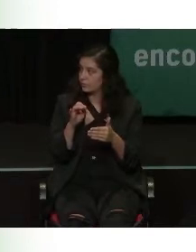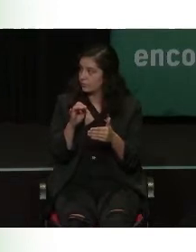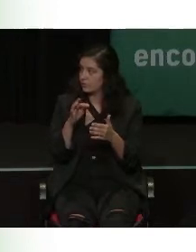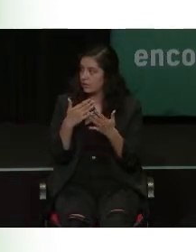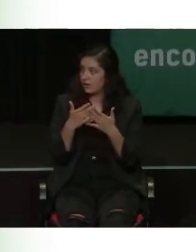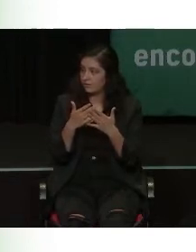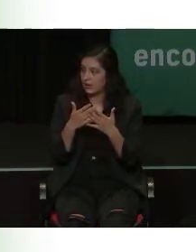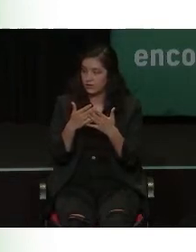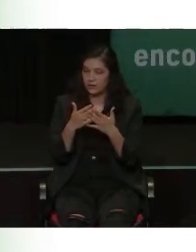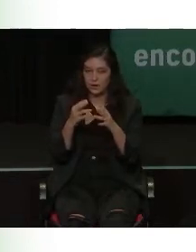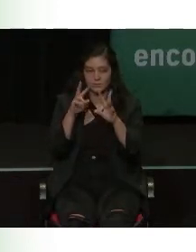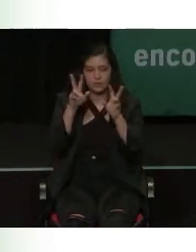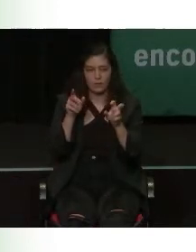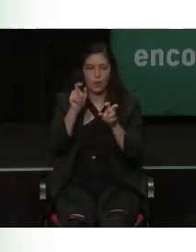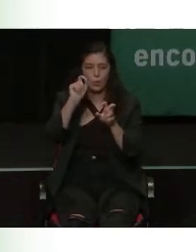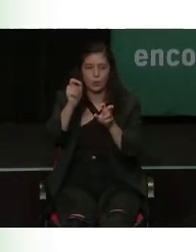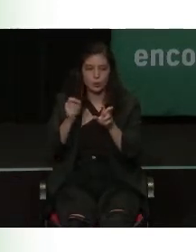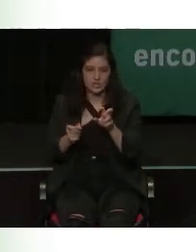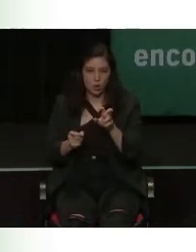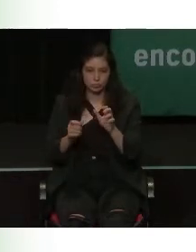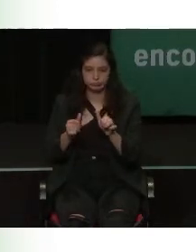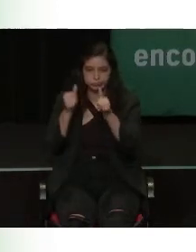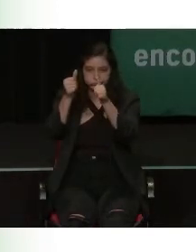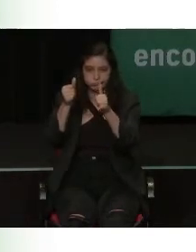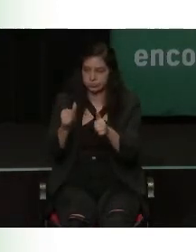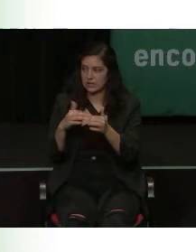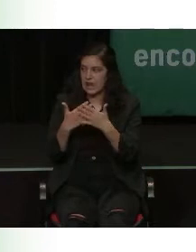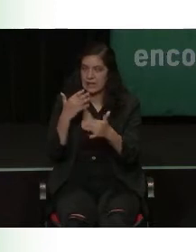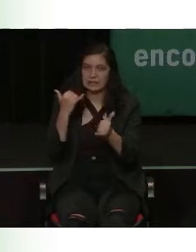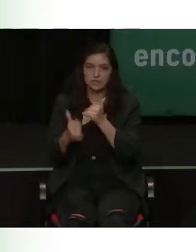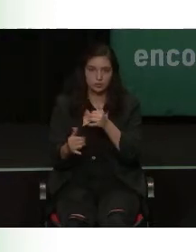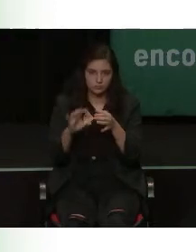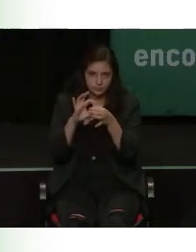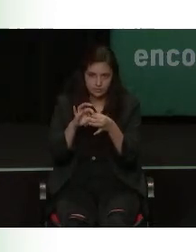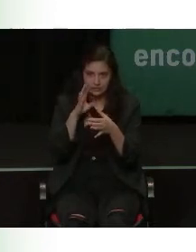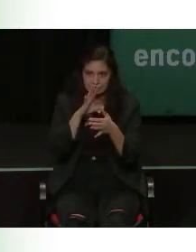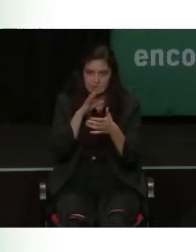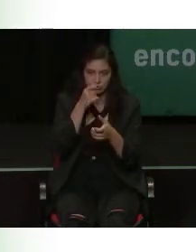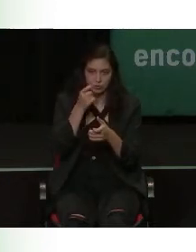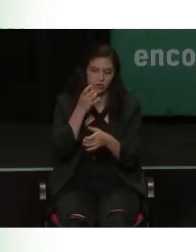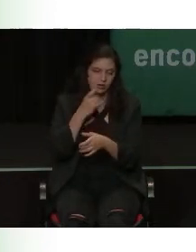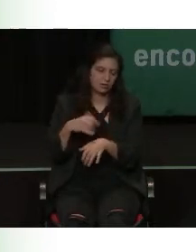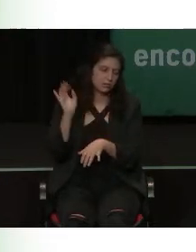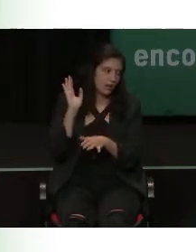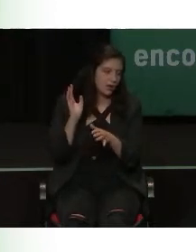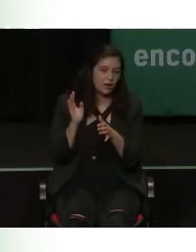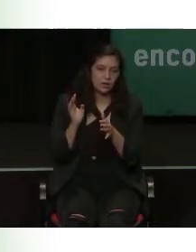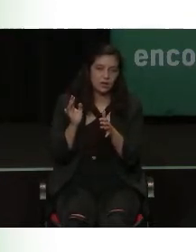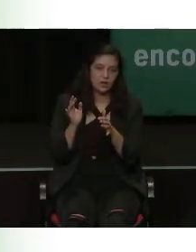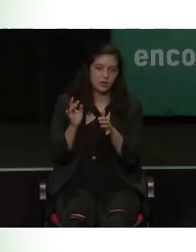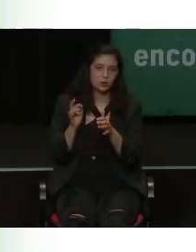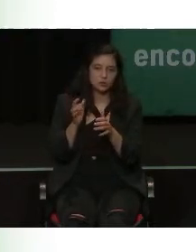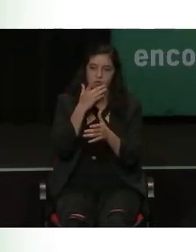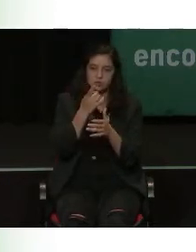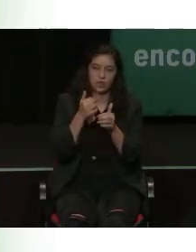íamos obtendo um score, e este score foi utilizado como o score de risco. Ou seja, se a pessoa negligenciasse o afastamento